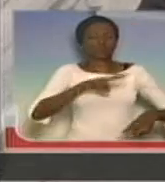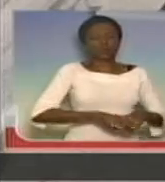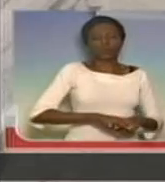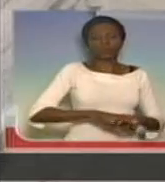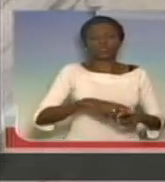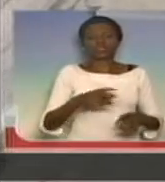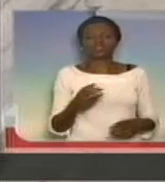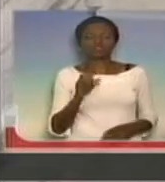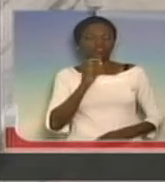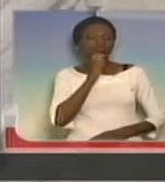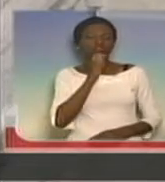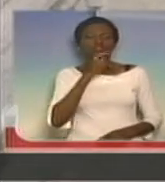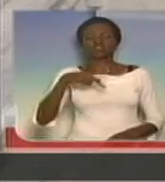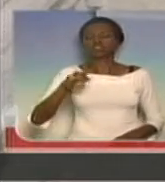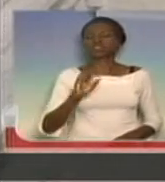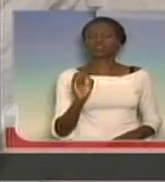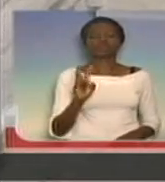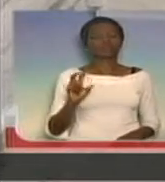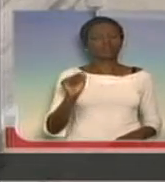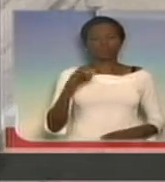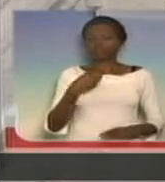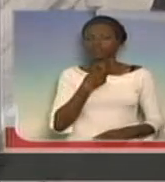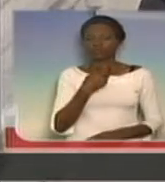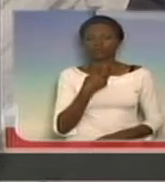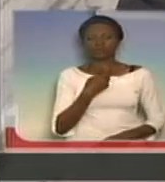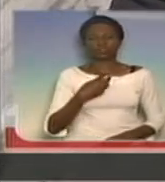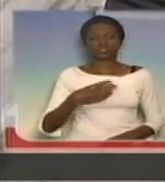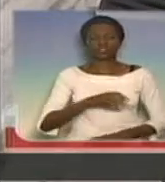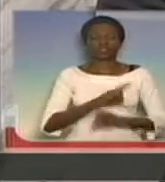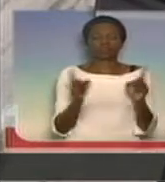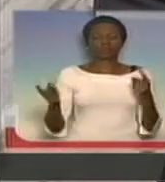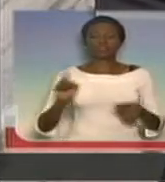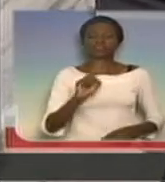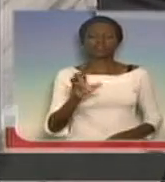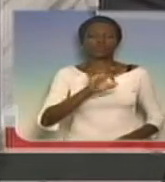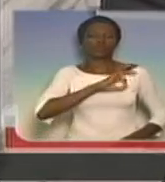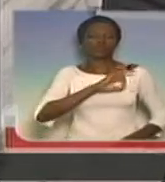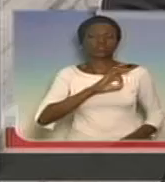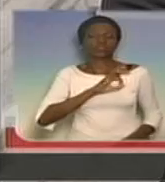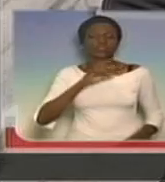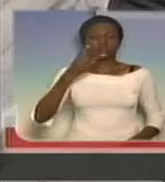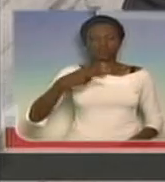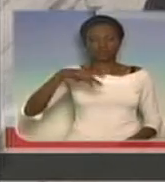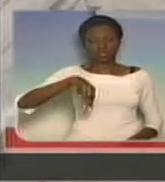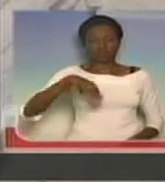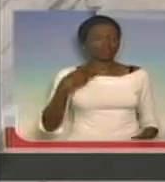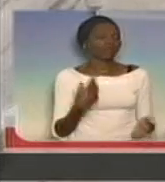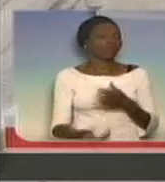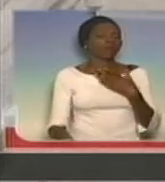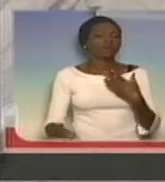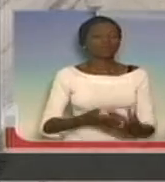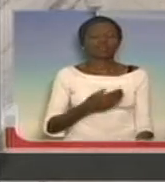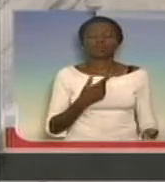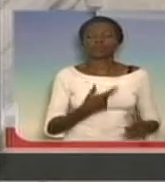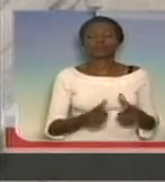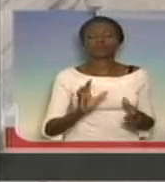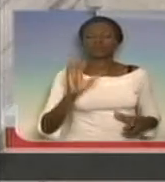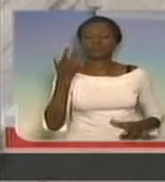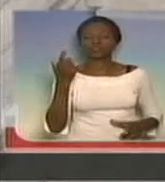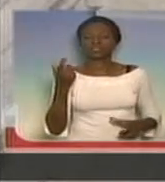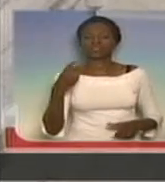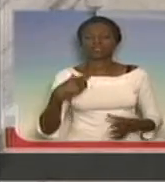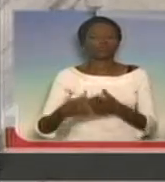ou prova contra ele. Mas não, o policial militar, por qualquer motivo, basta qualquer pessoa ir